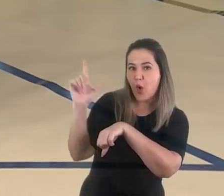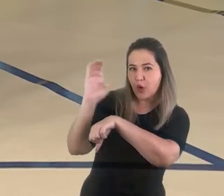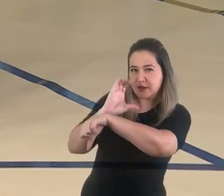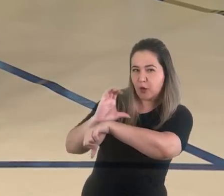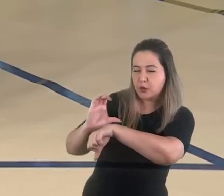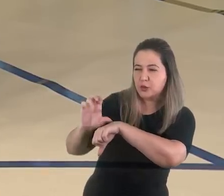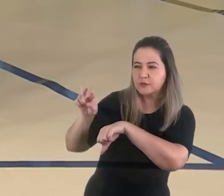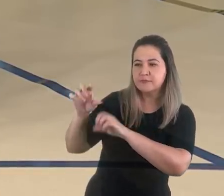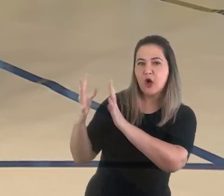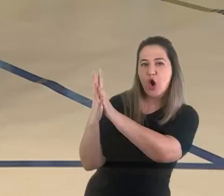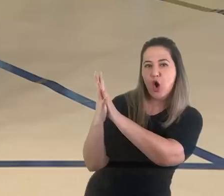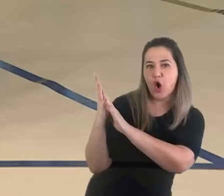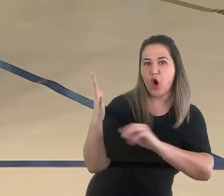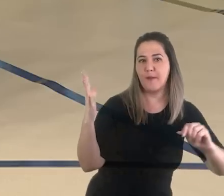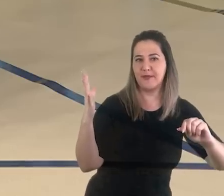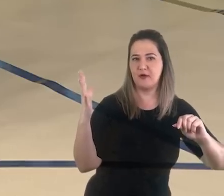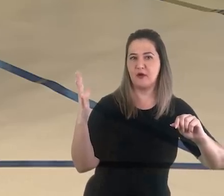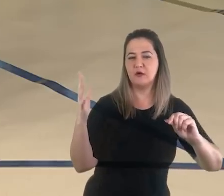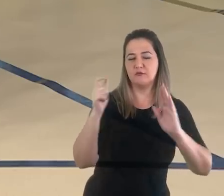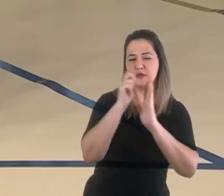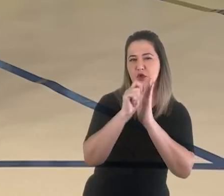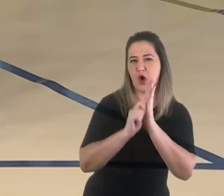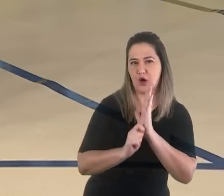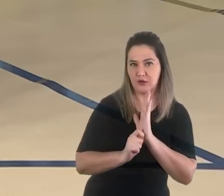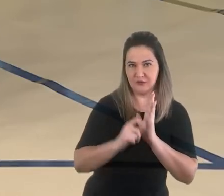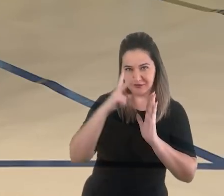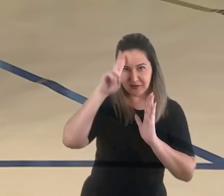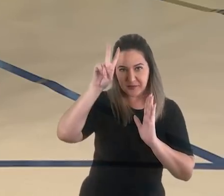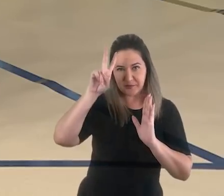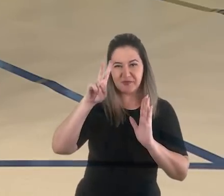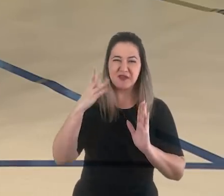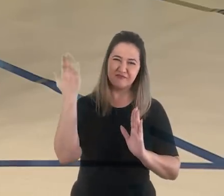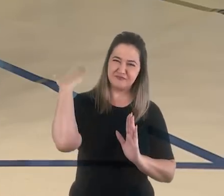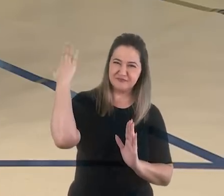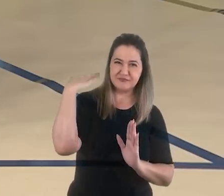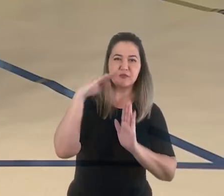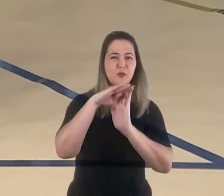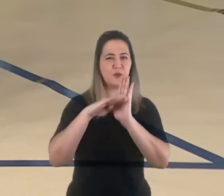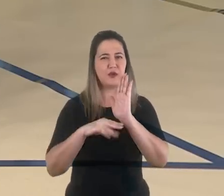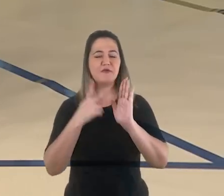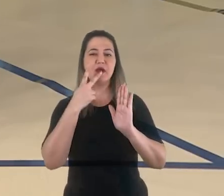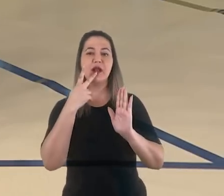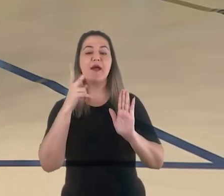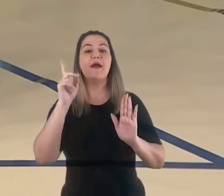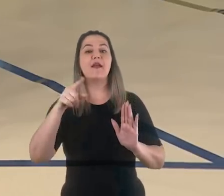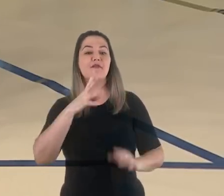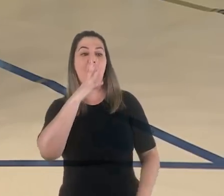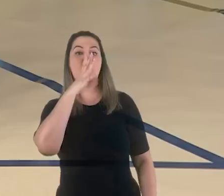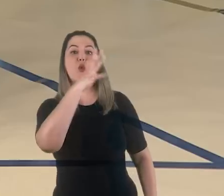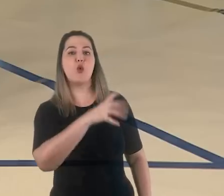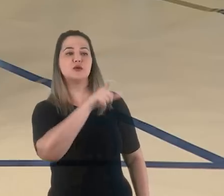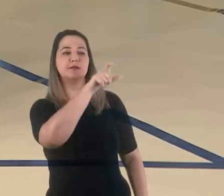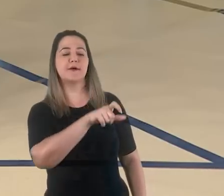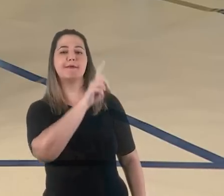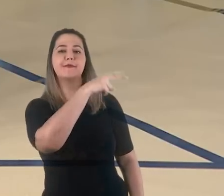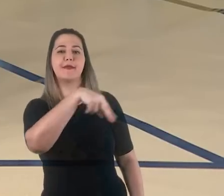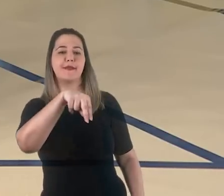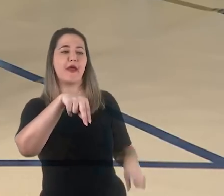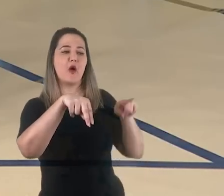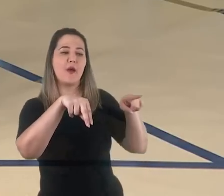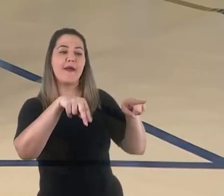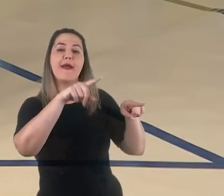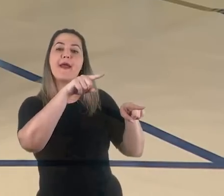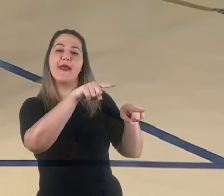Daniel fosse histórico. Aquela velha questão que eu já falei muitas vezes aqui da acusação de que Daniel seria um